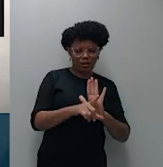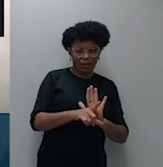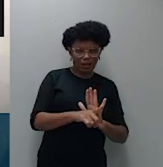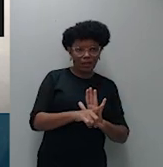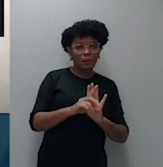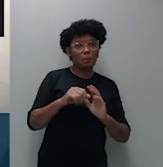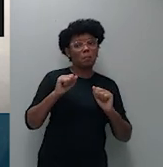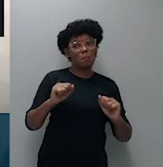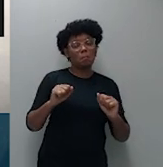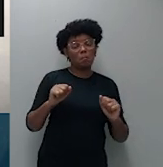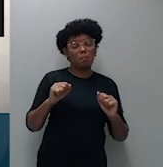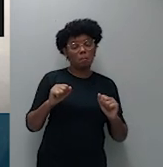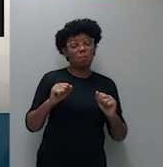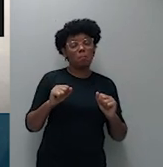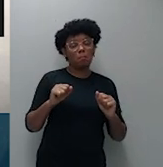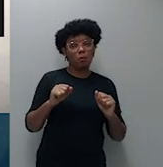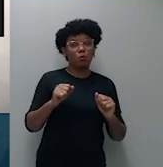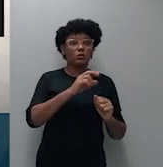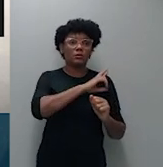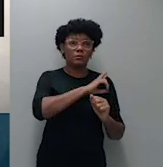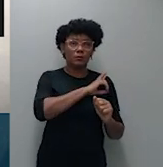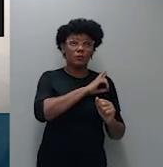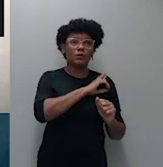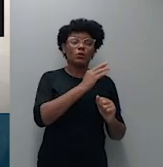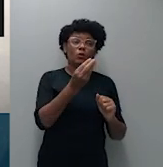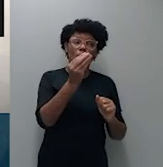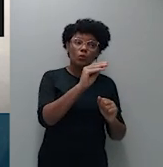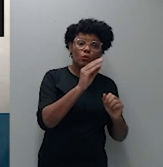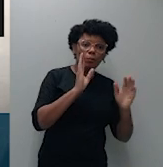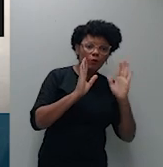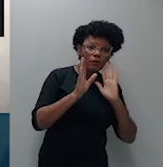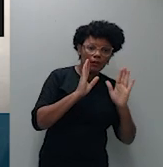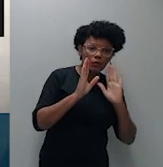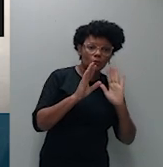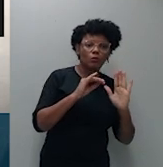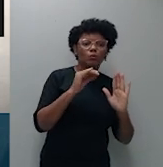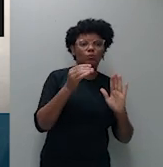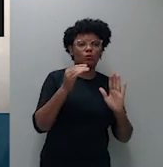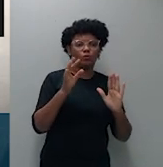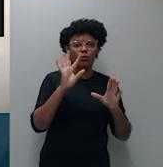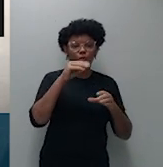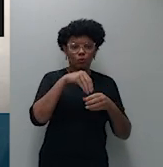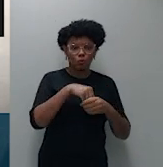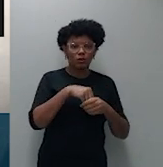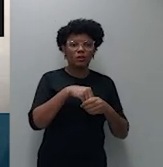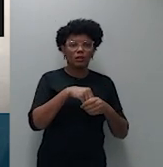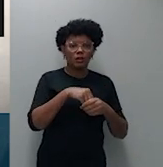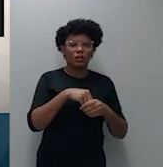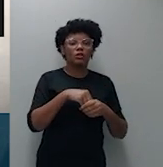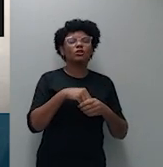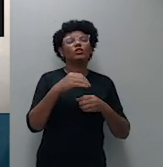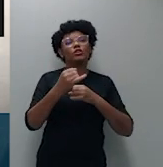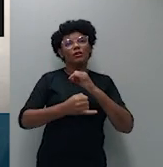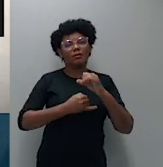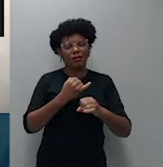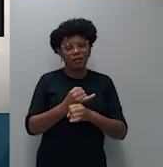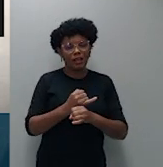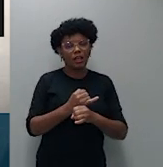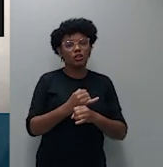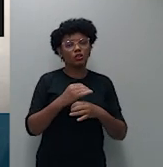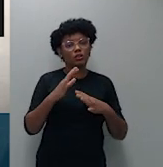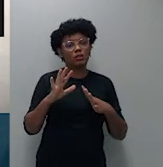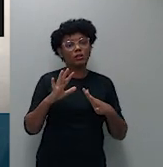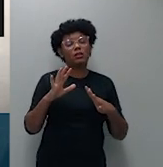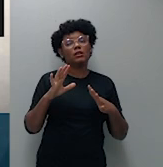ocorrer a responsabilização do provedor de conteúdo de conexão à internet a dependendo